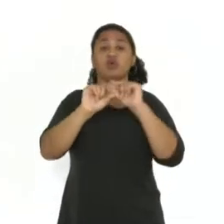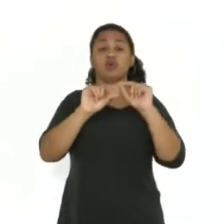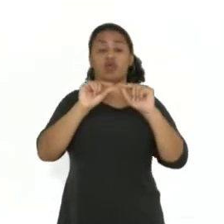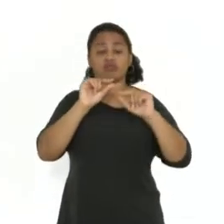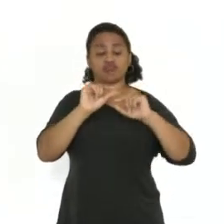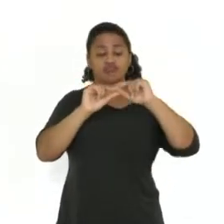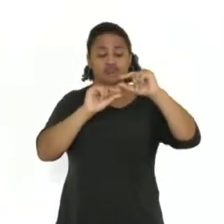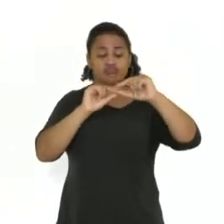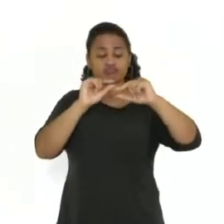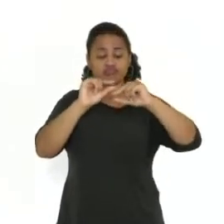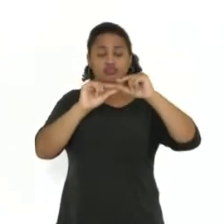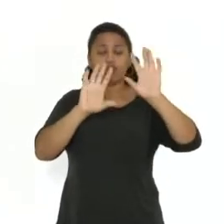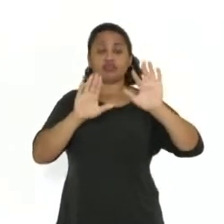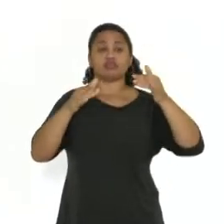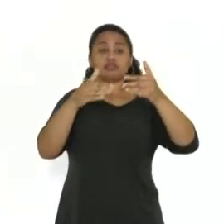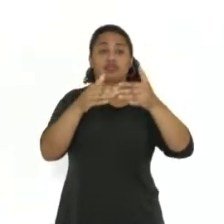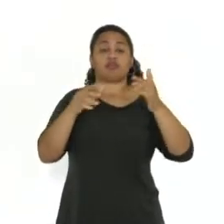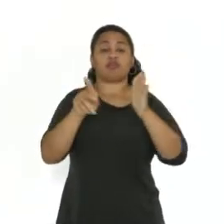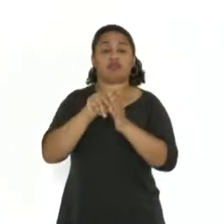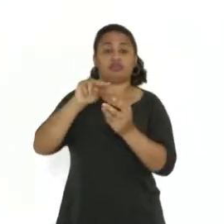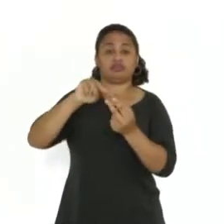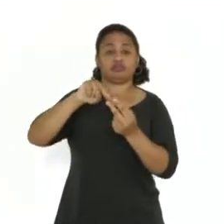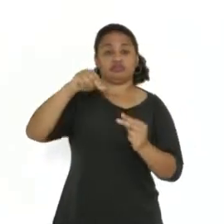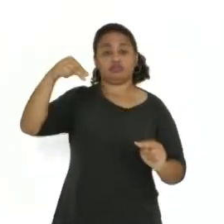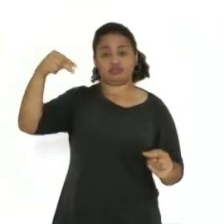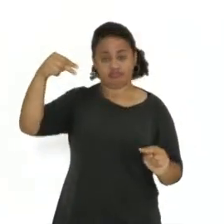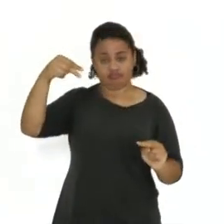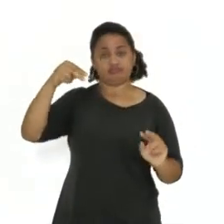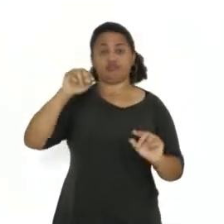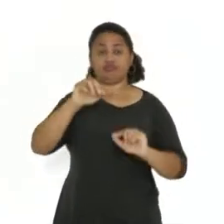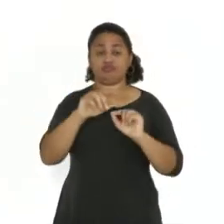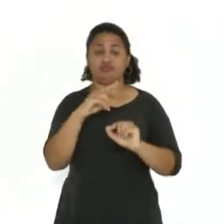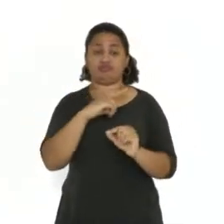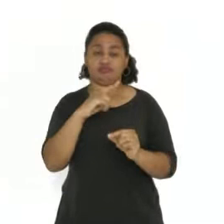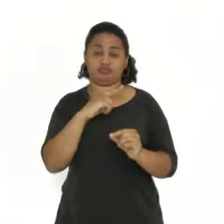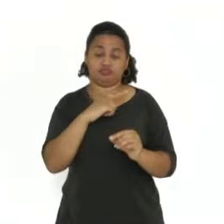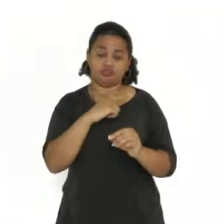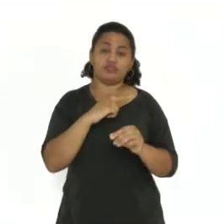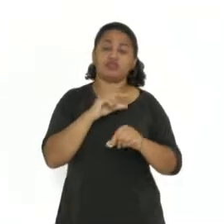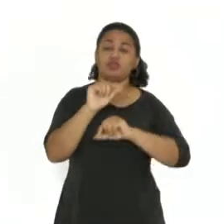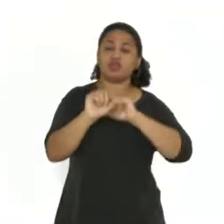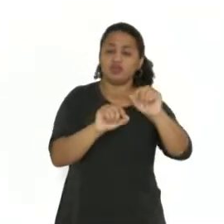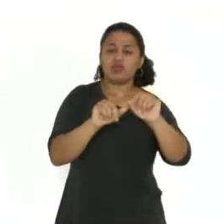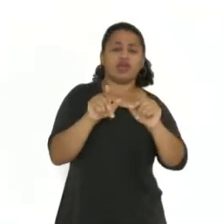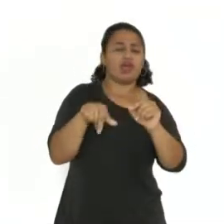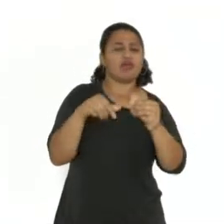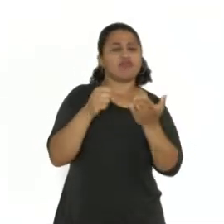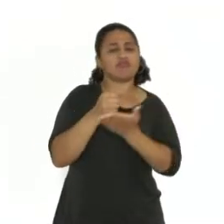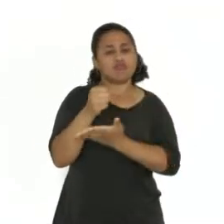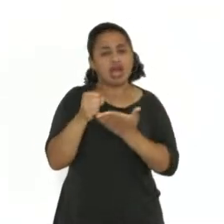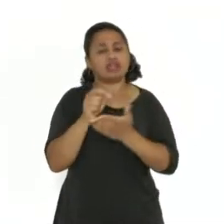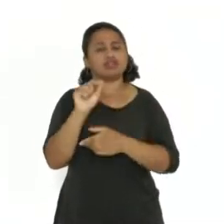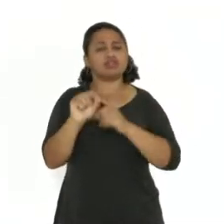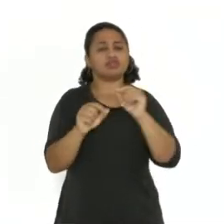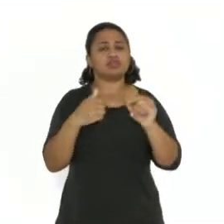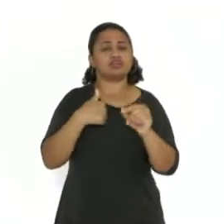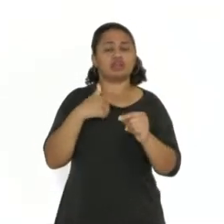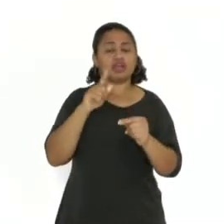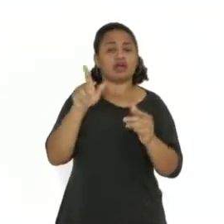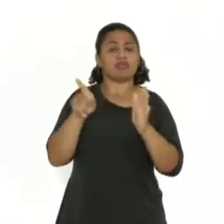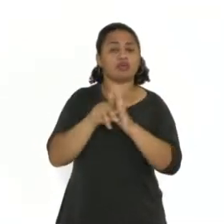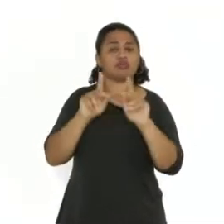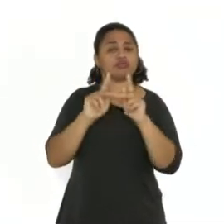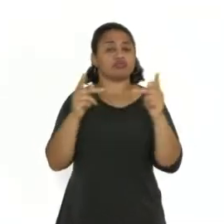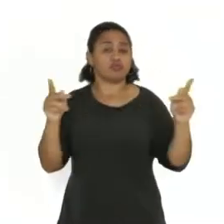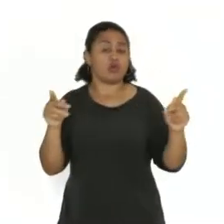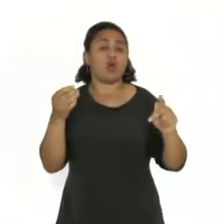sequência específica do DNA, que contém as instruções necessárias para a síntese de uma proteína